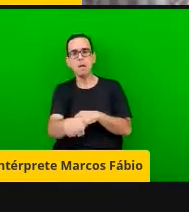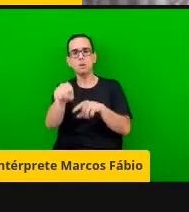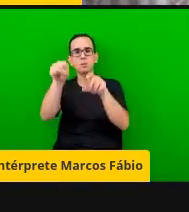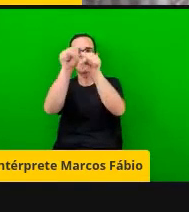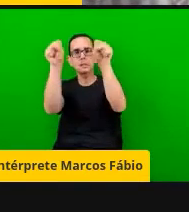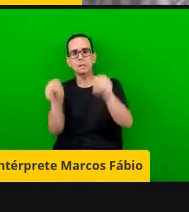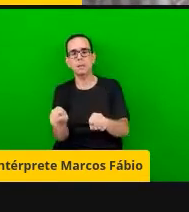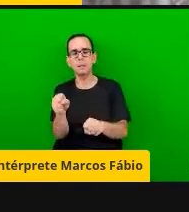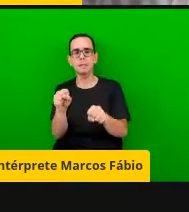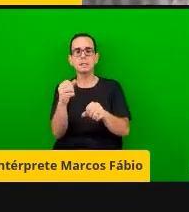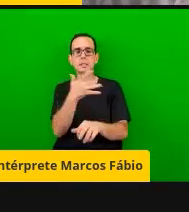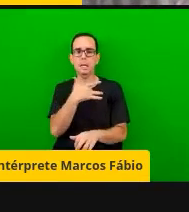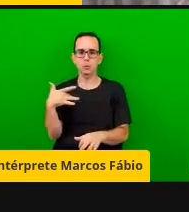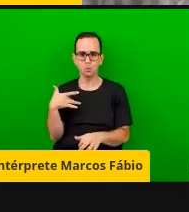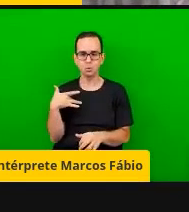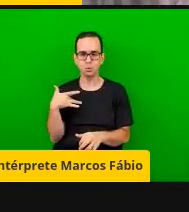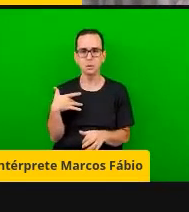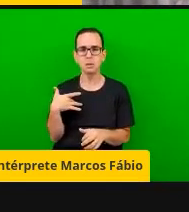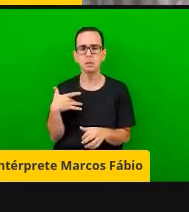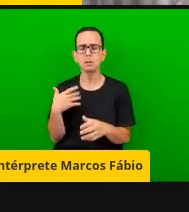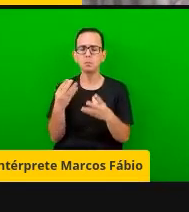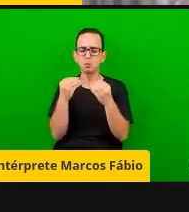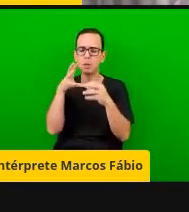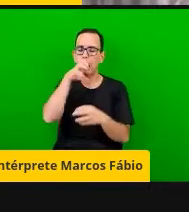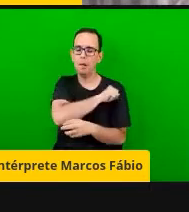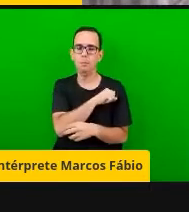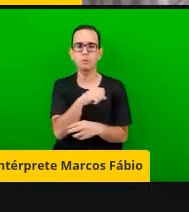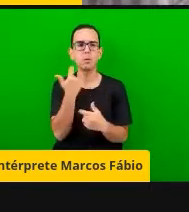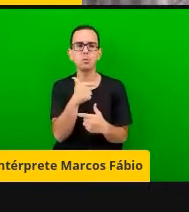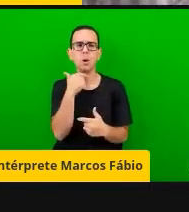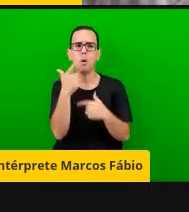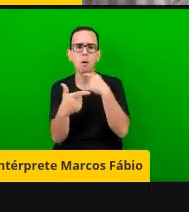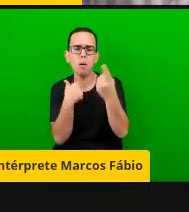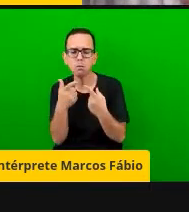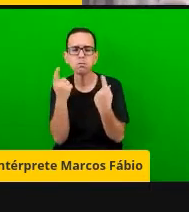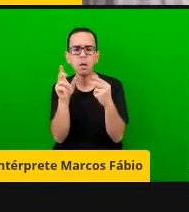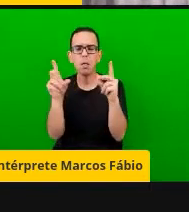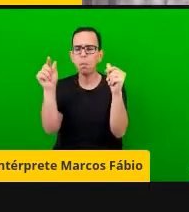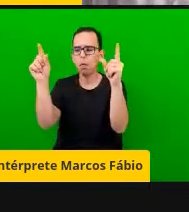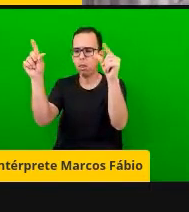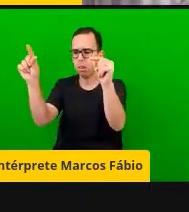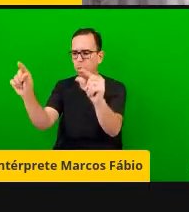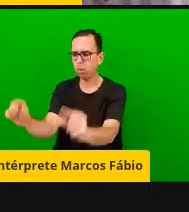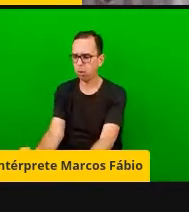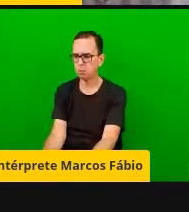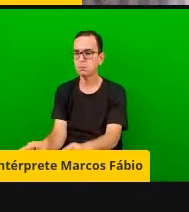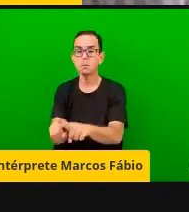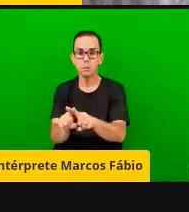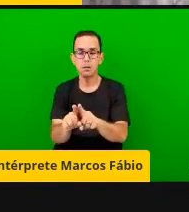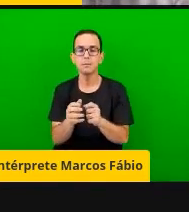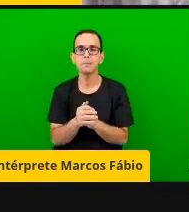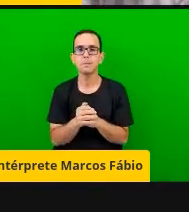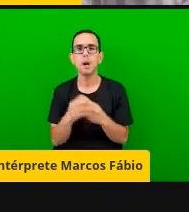saúde de maneira efetiva. Eles não tinham condições, foram precarizados ao longo do tempo. E, por fim, eu trago